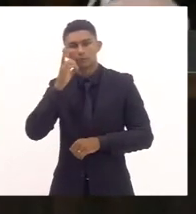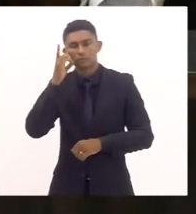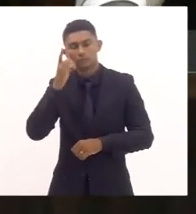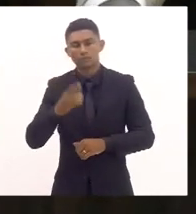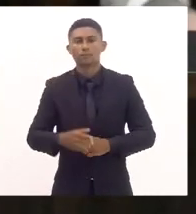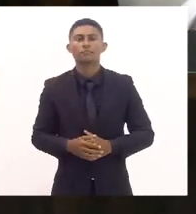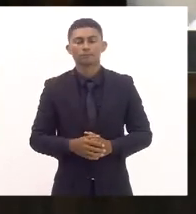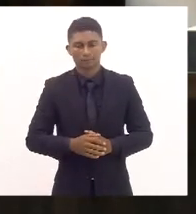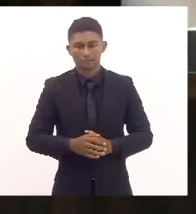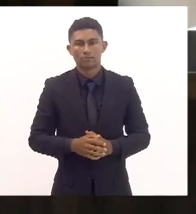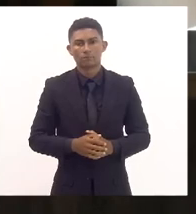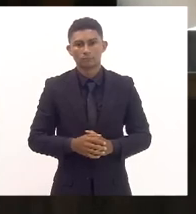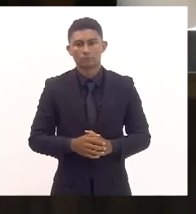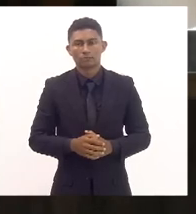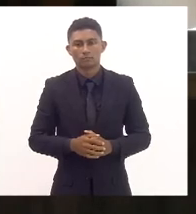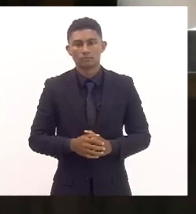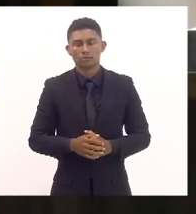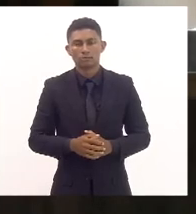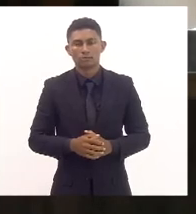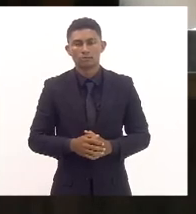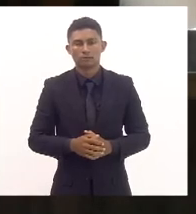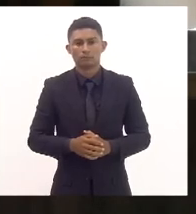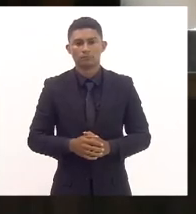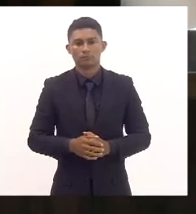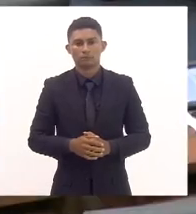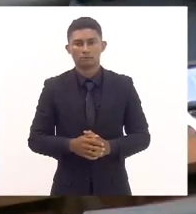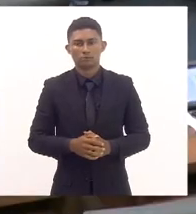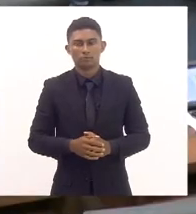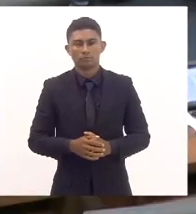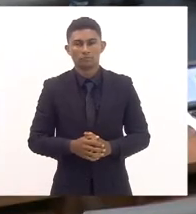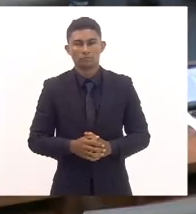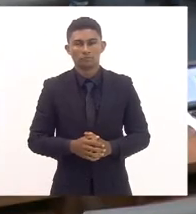senhoras e Senhoras deputadas e deputados e